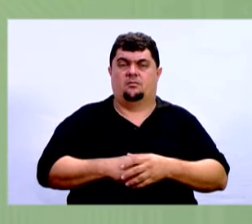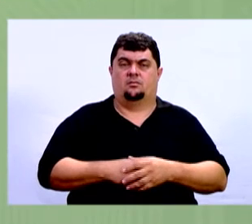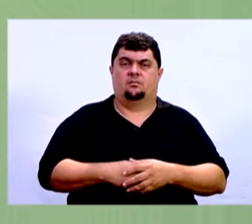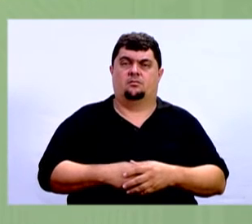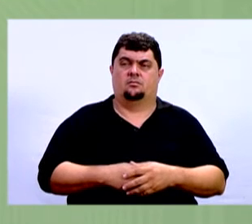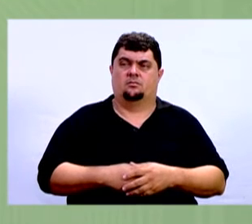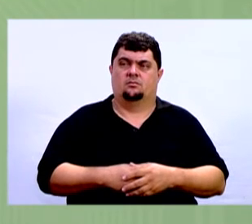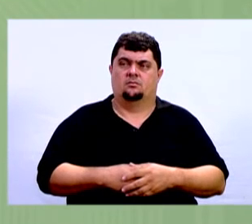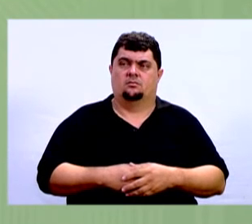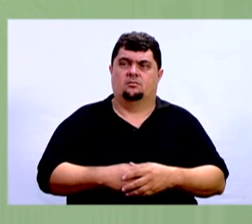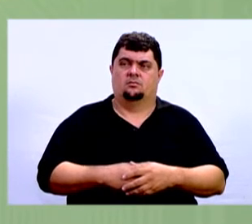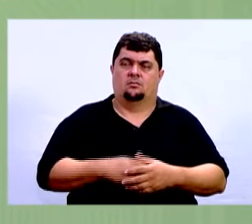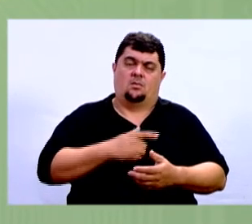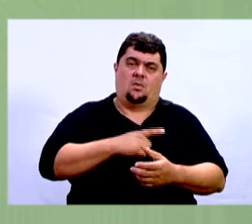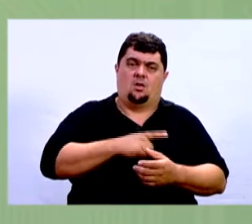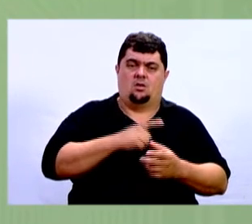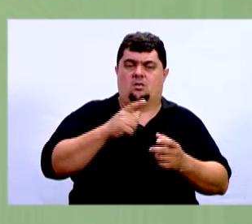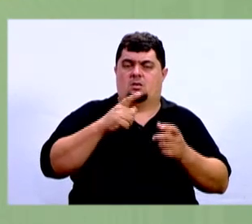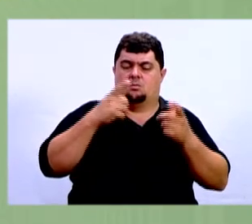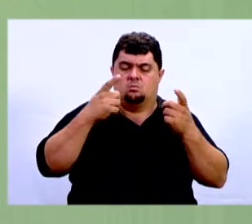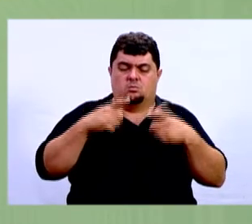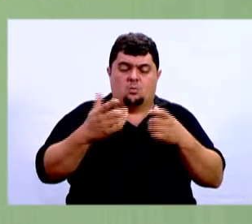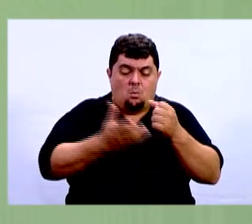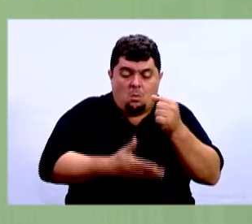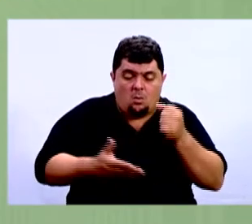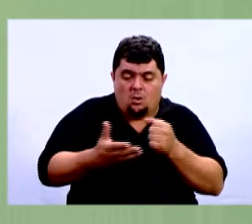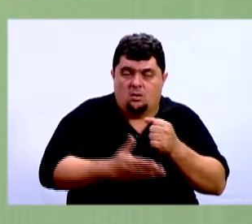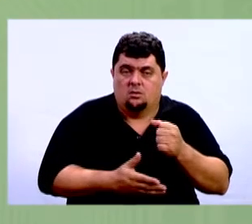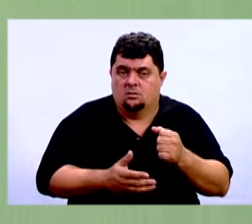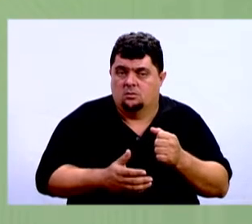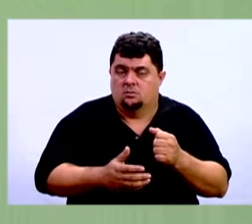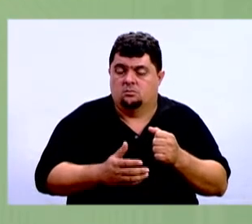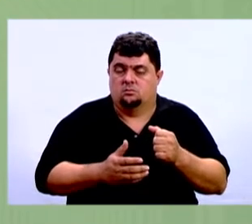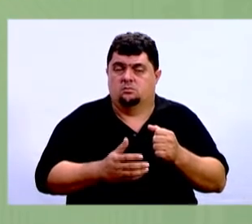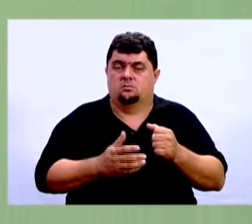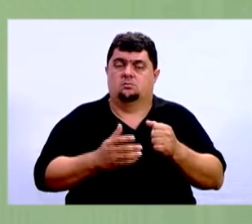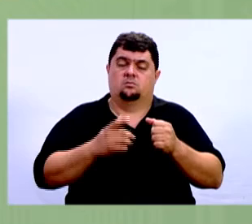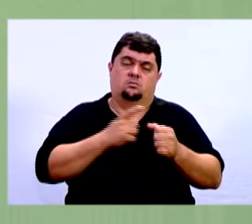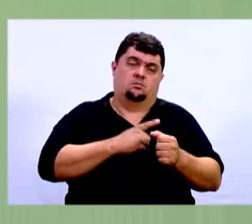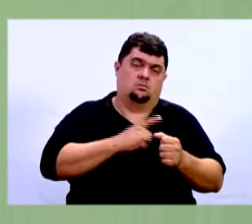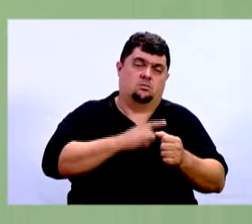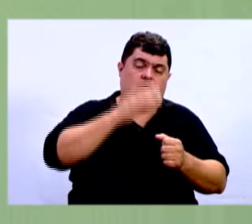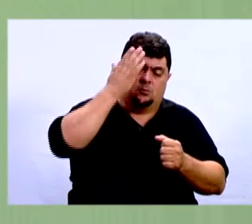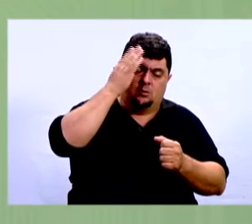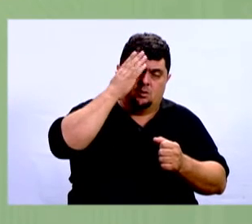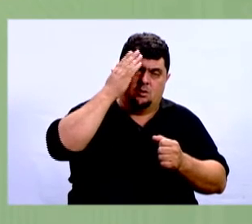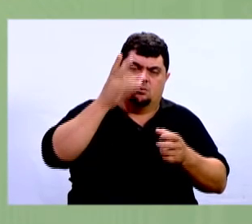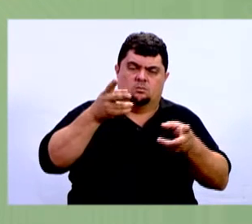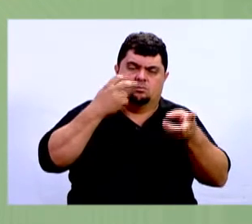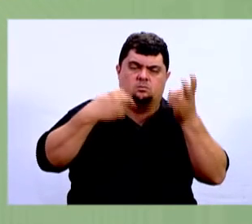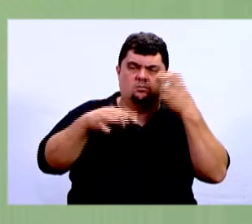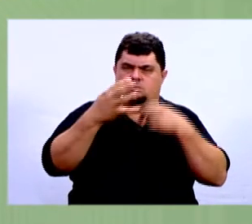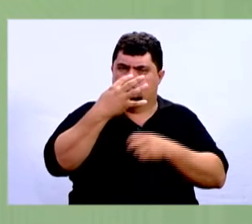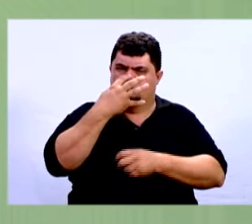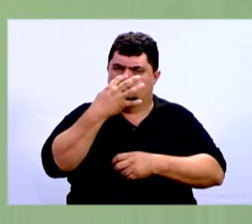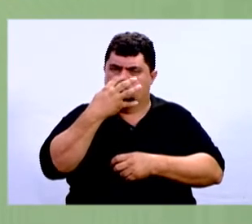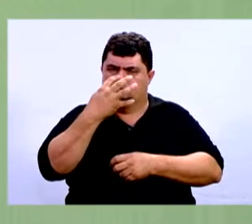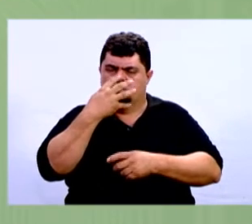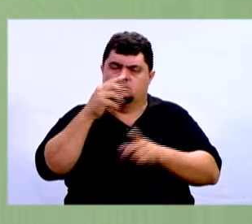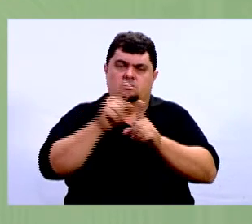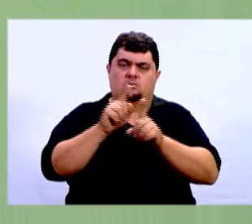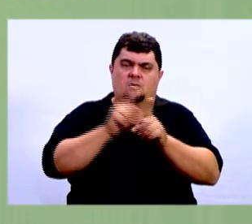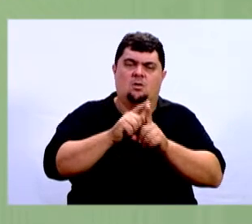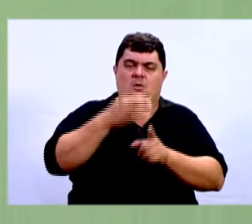sentido. Ela tem bases antropológicas, né, para você fazer essa análise. Baseia-se na observação e no levantamento